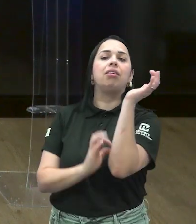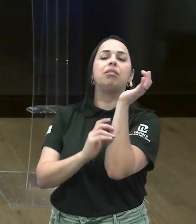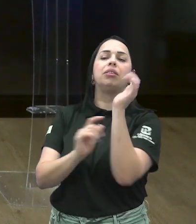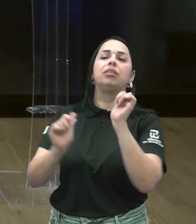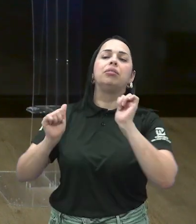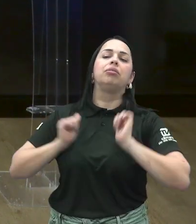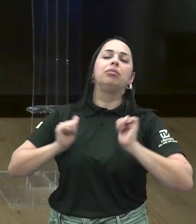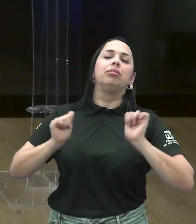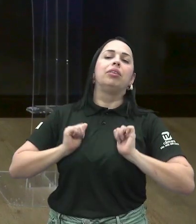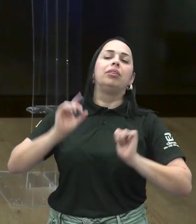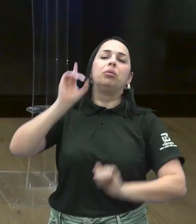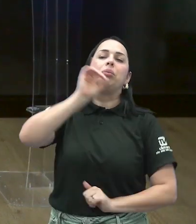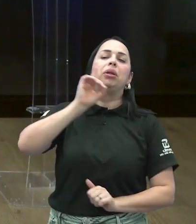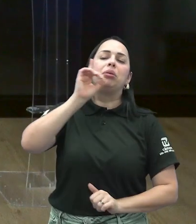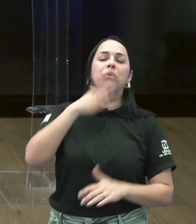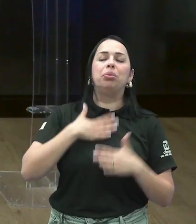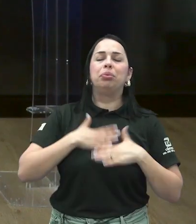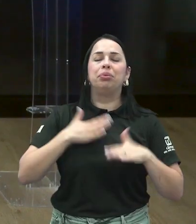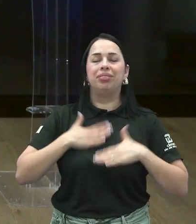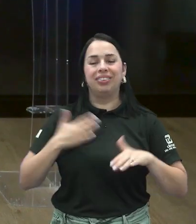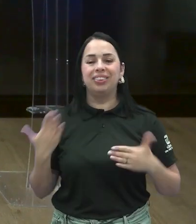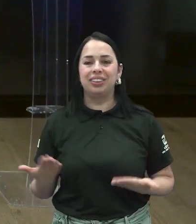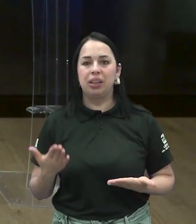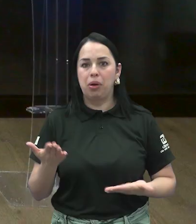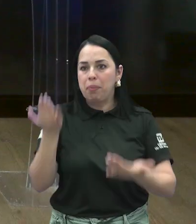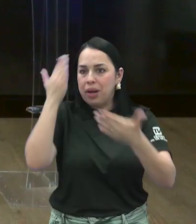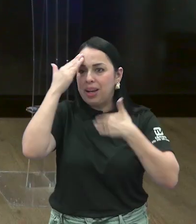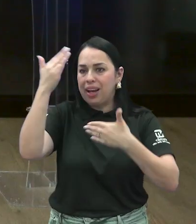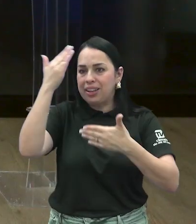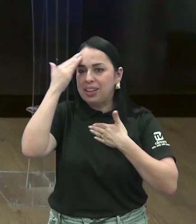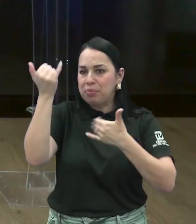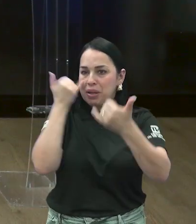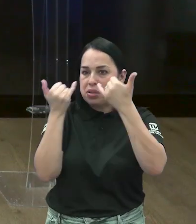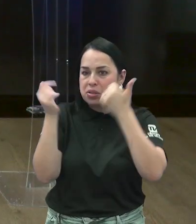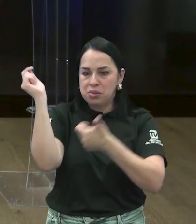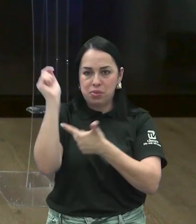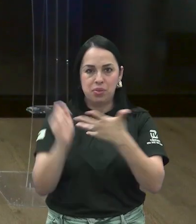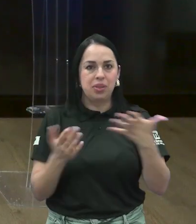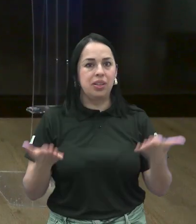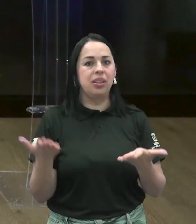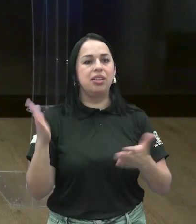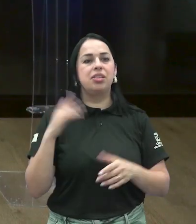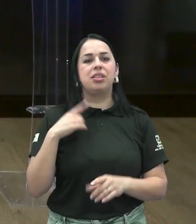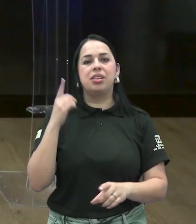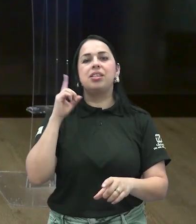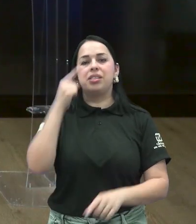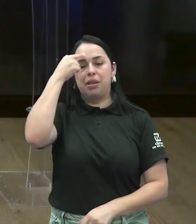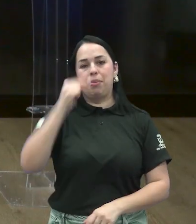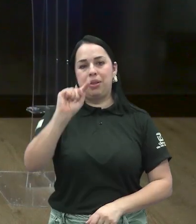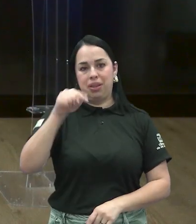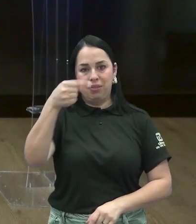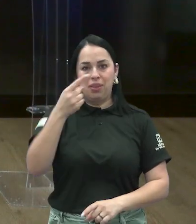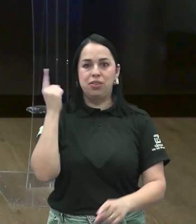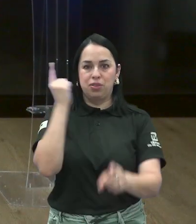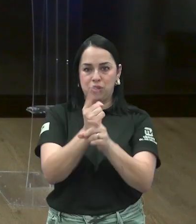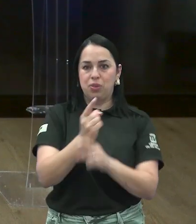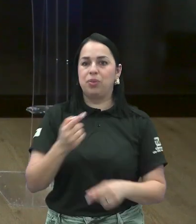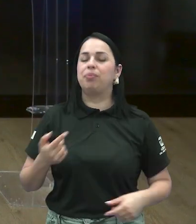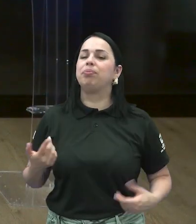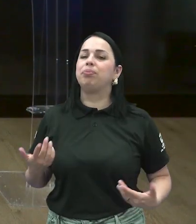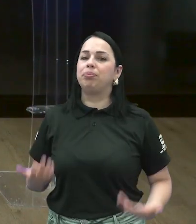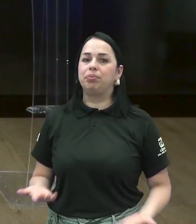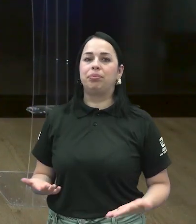em ir no Vicentina Aranha, dar uma relaxada no domingo, no feriado. Sempre muito bom. Obrigada pelas informações. Até semana que vem. Eu que agradeço. Até semana que vem,